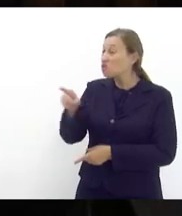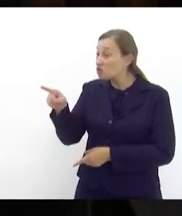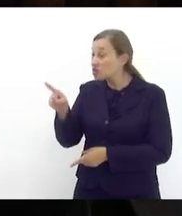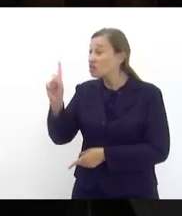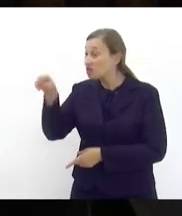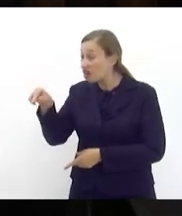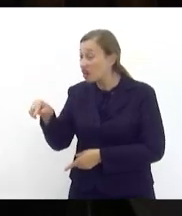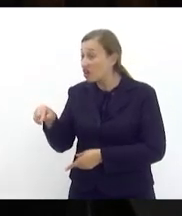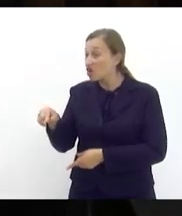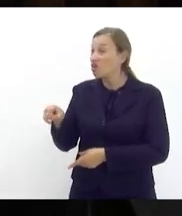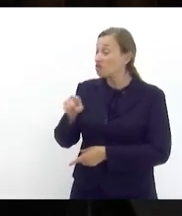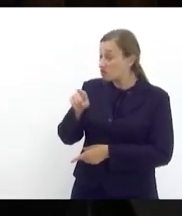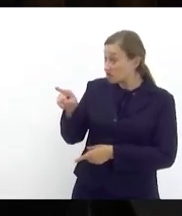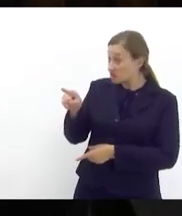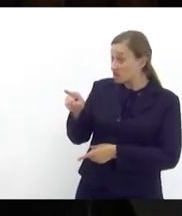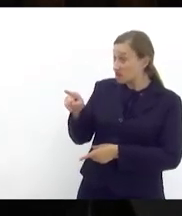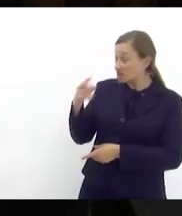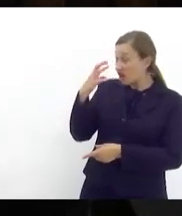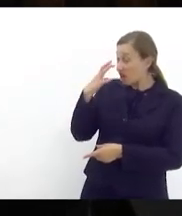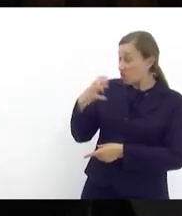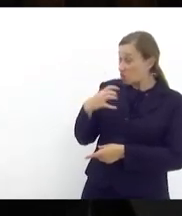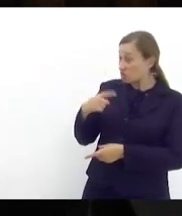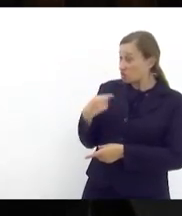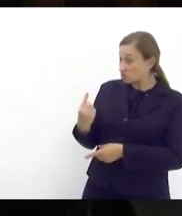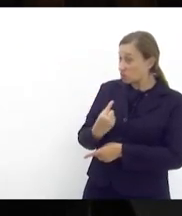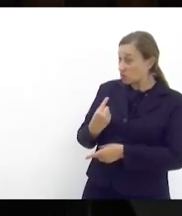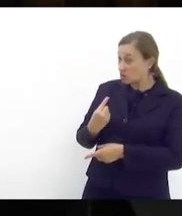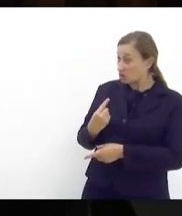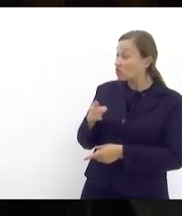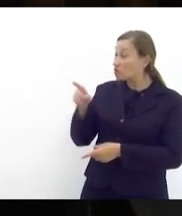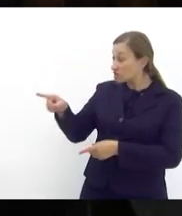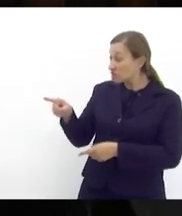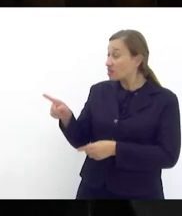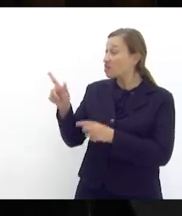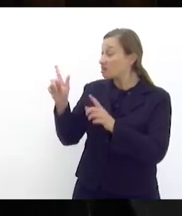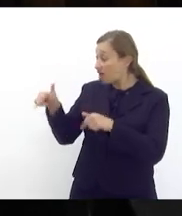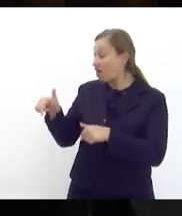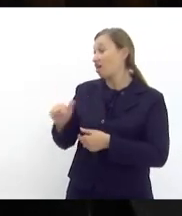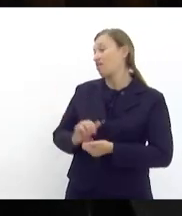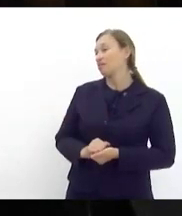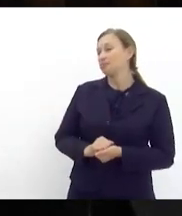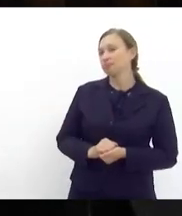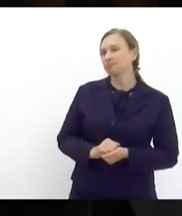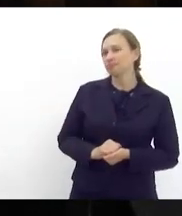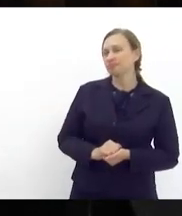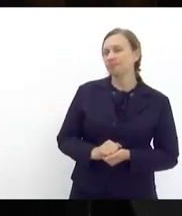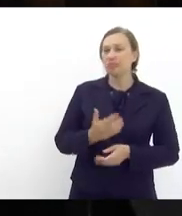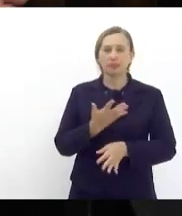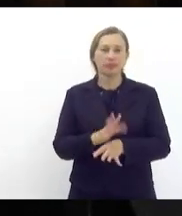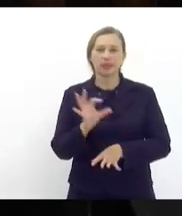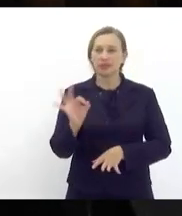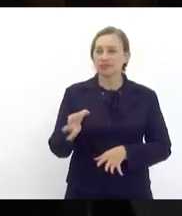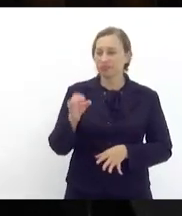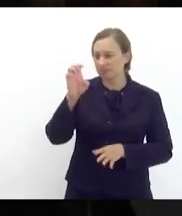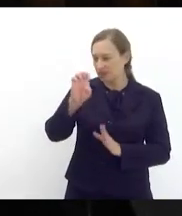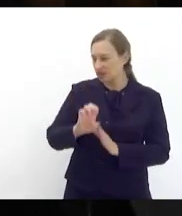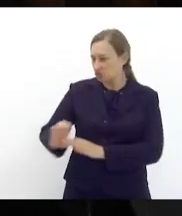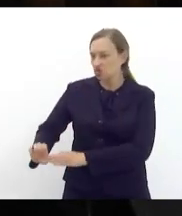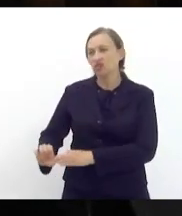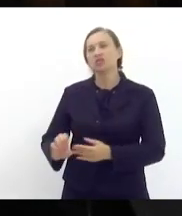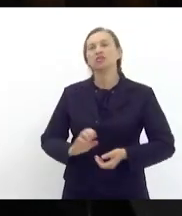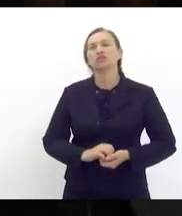Vocês nos acusam do que vocês são. essa é a prática nefasta da esquerda.